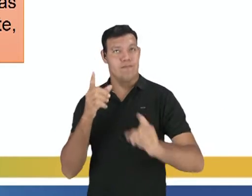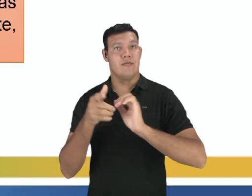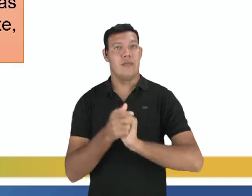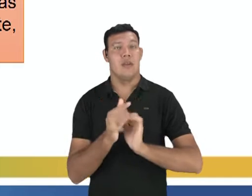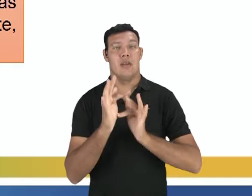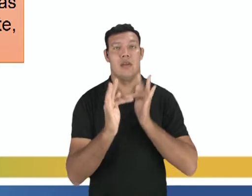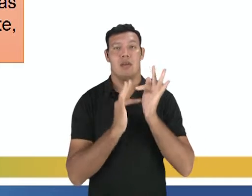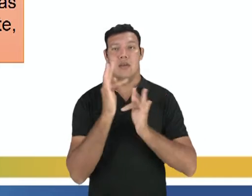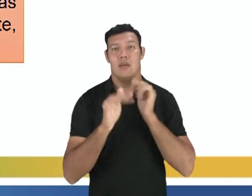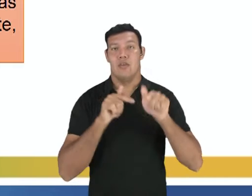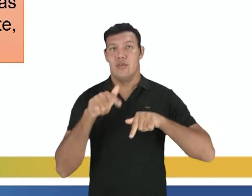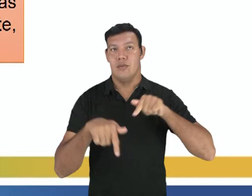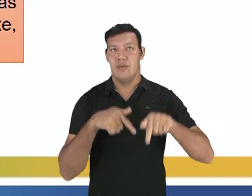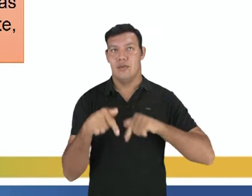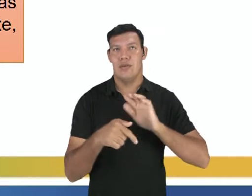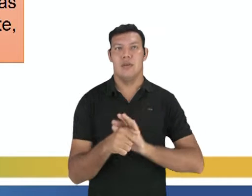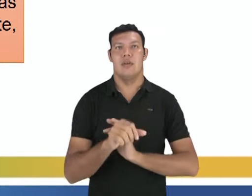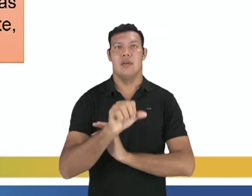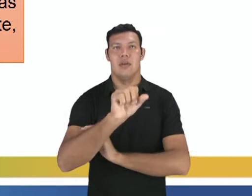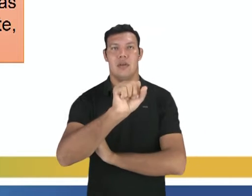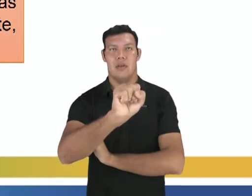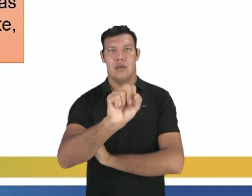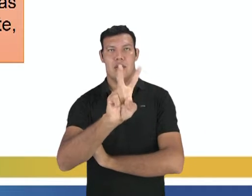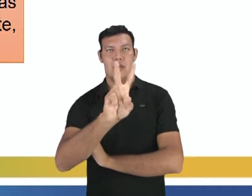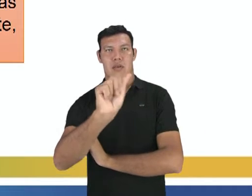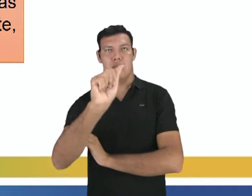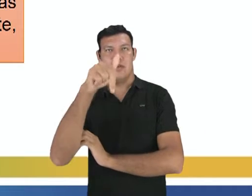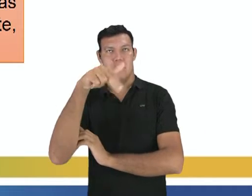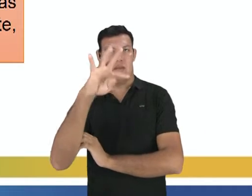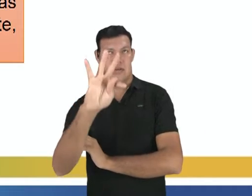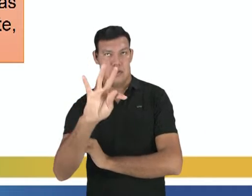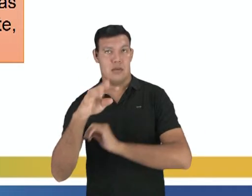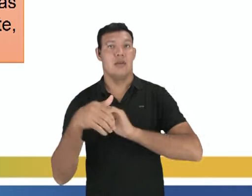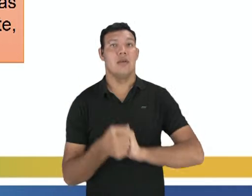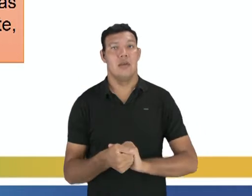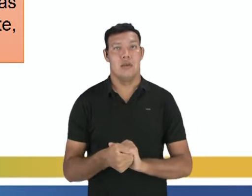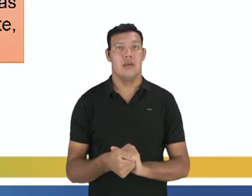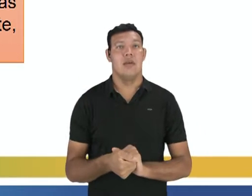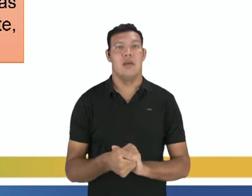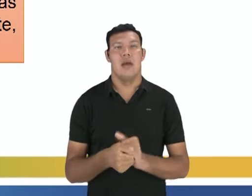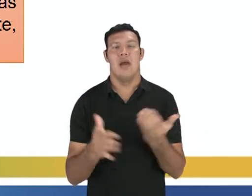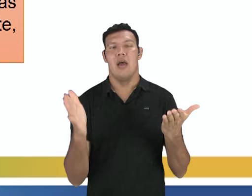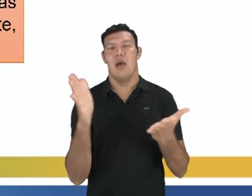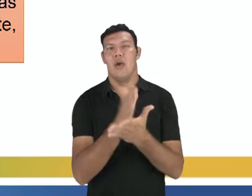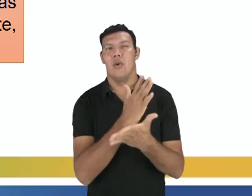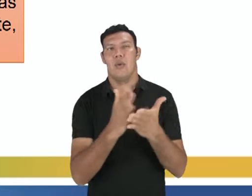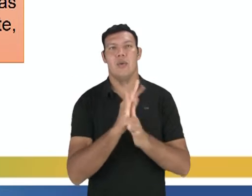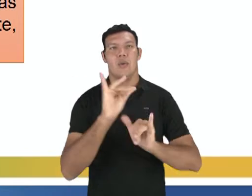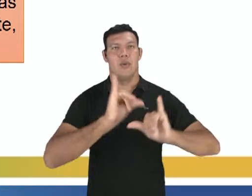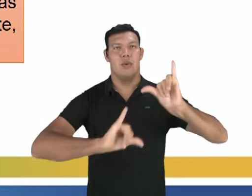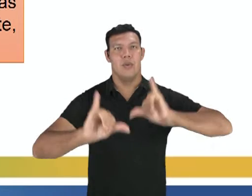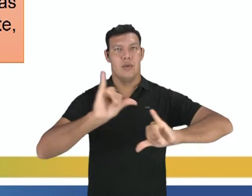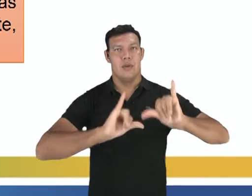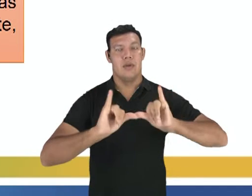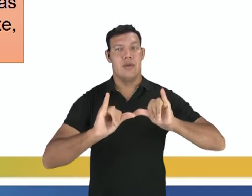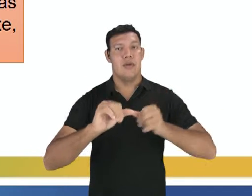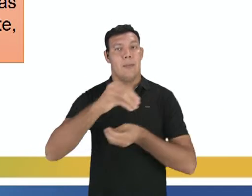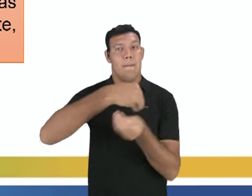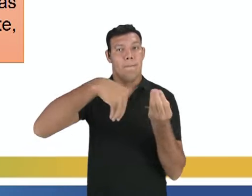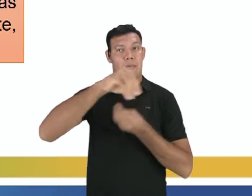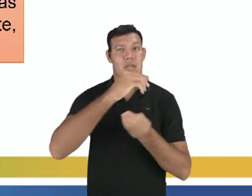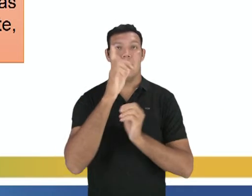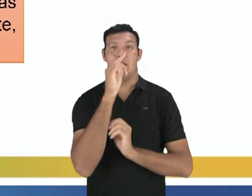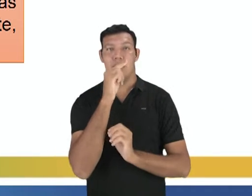pelo físico-químico Arrhenius. Ele observou que algumas substâncias, quando colocadas em água,